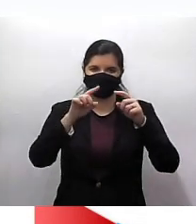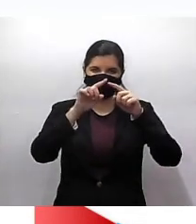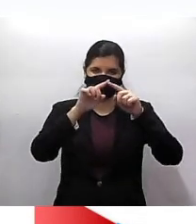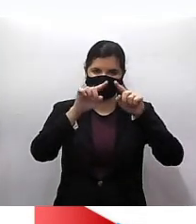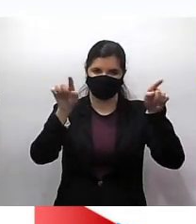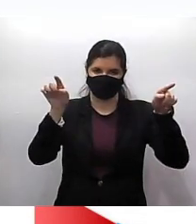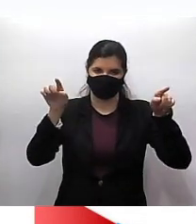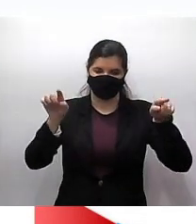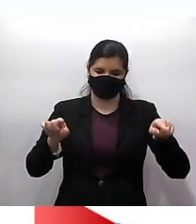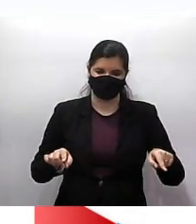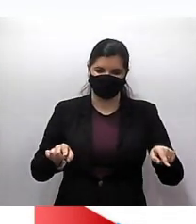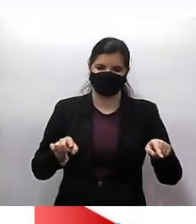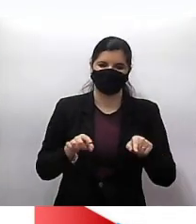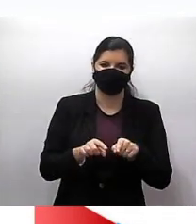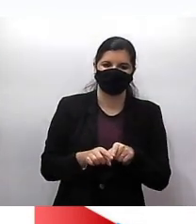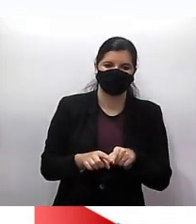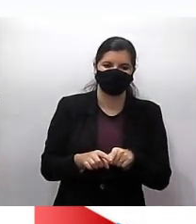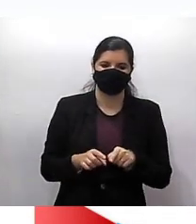ó. Brigadão aí.